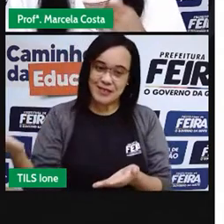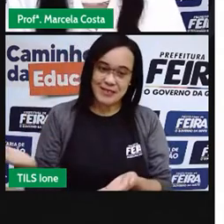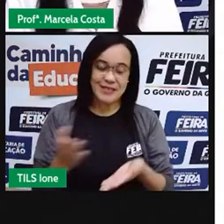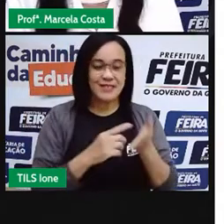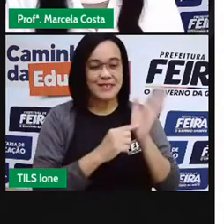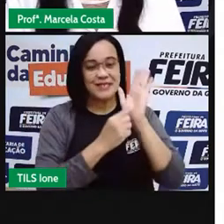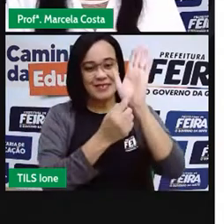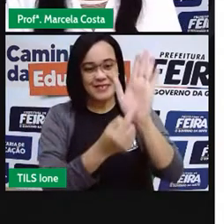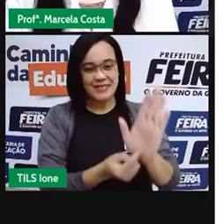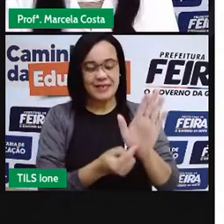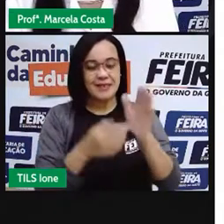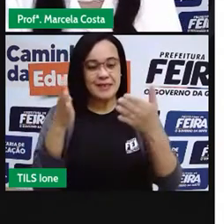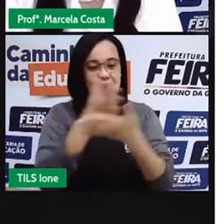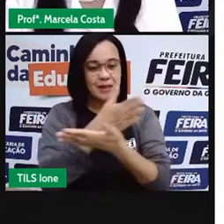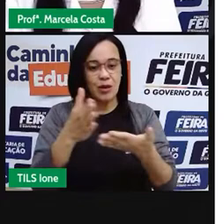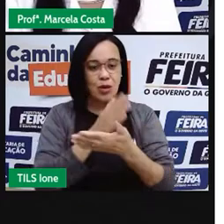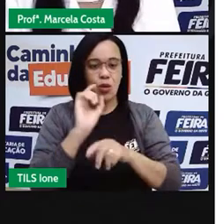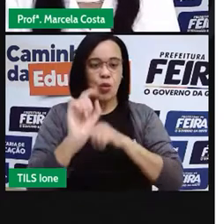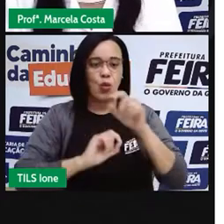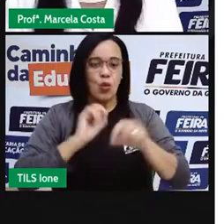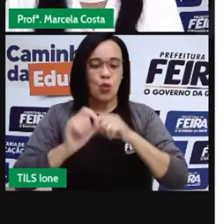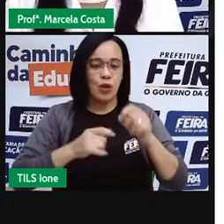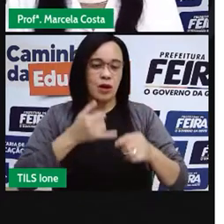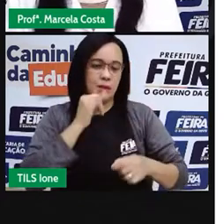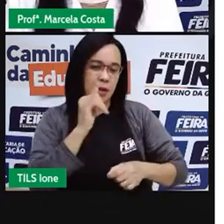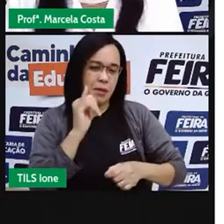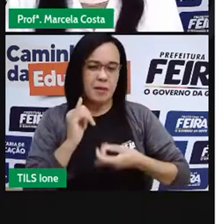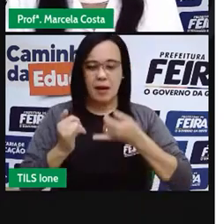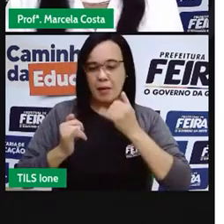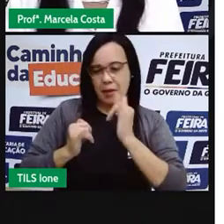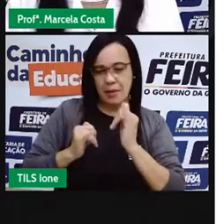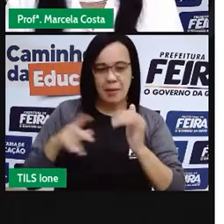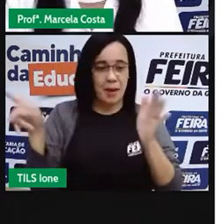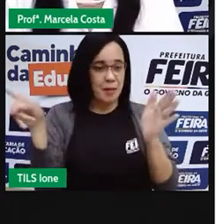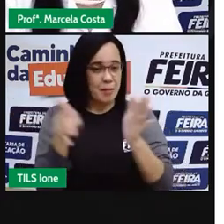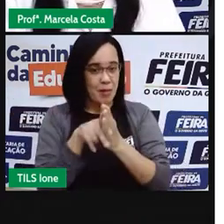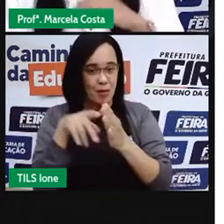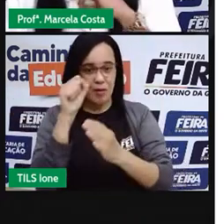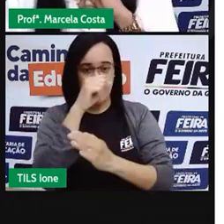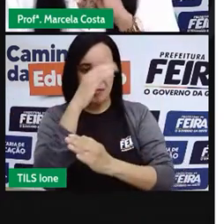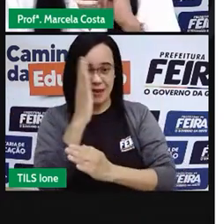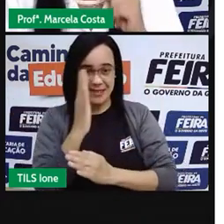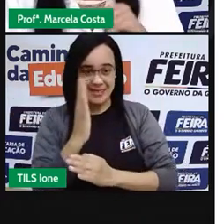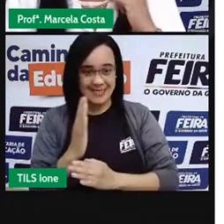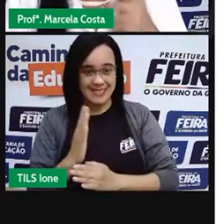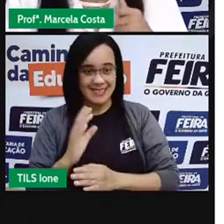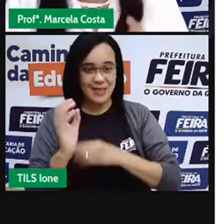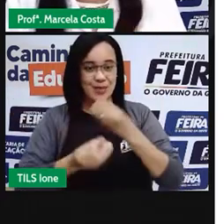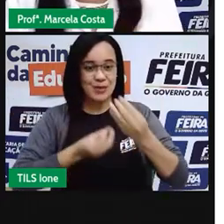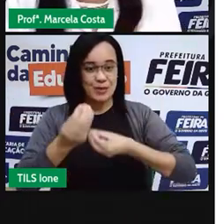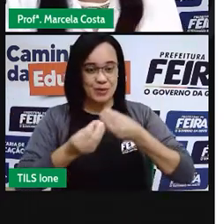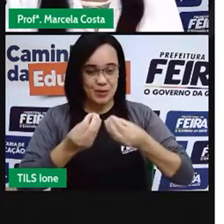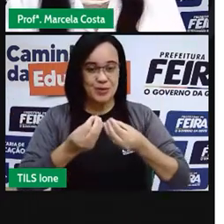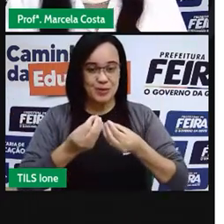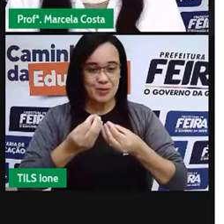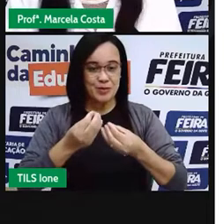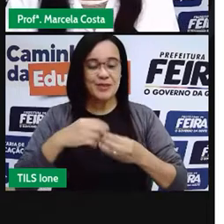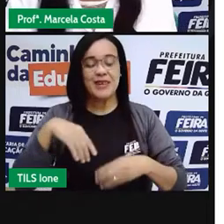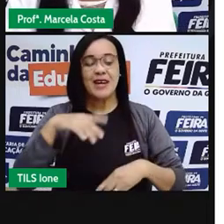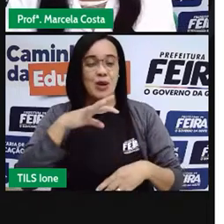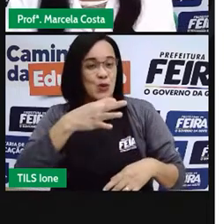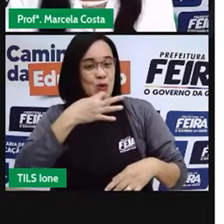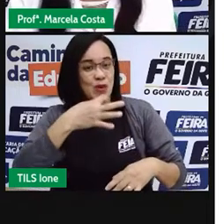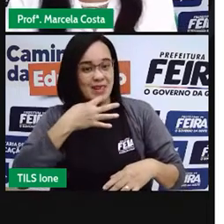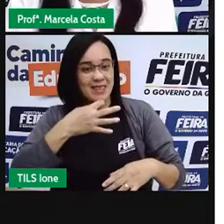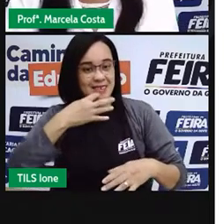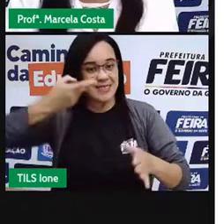aqui algumas lendas brasileiras. Vamos explorar um pouco mais desse